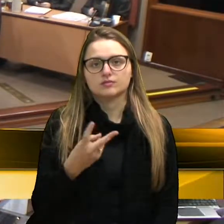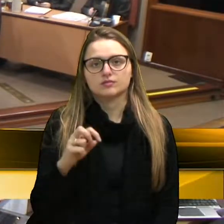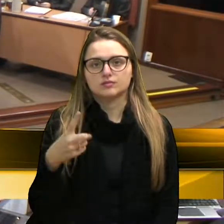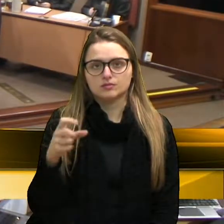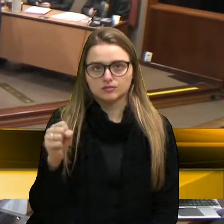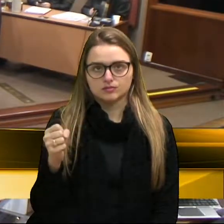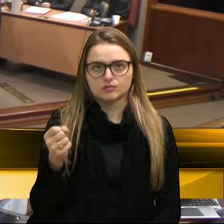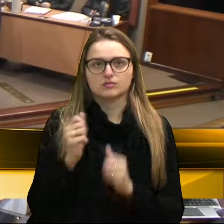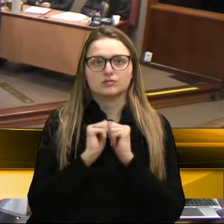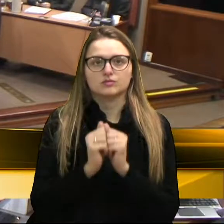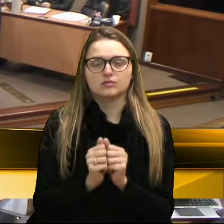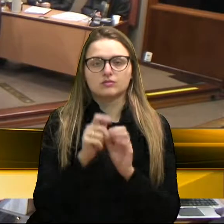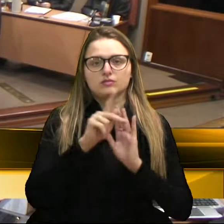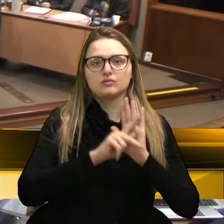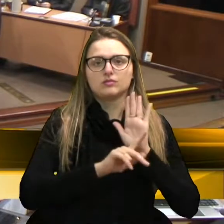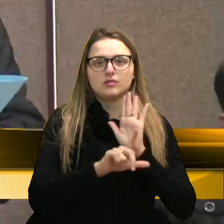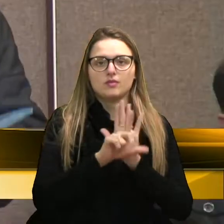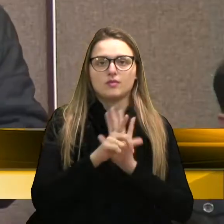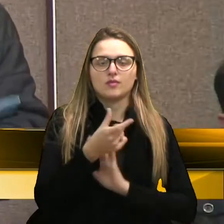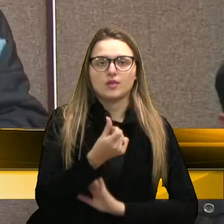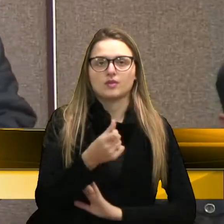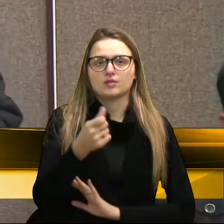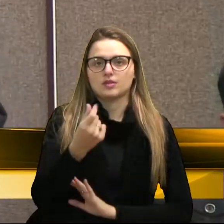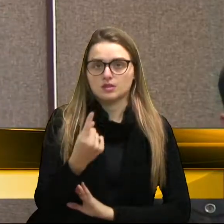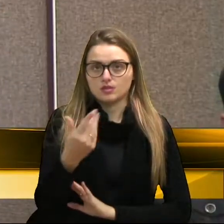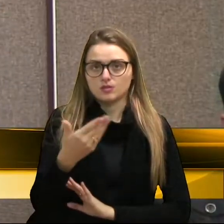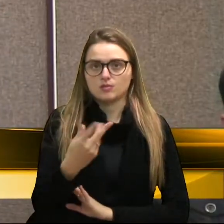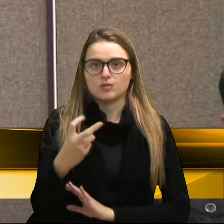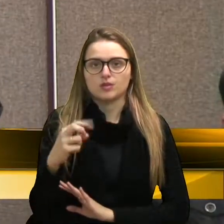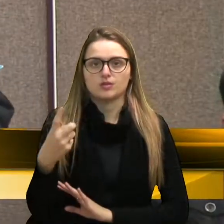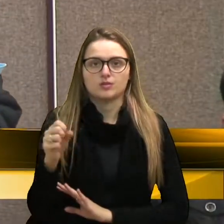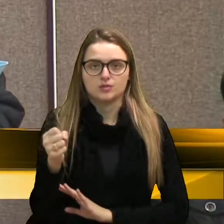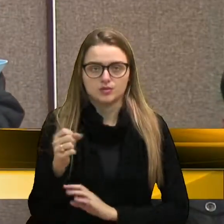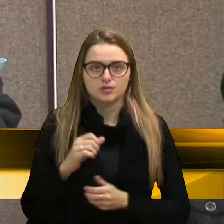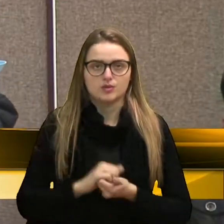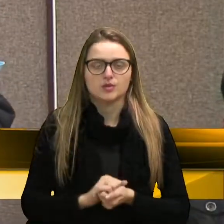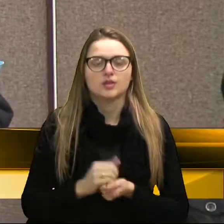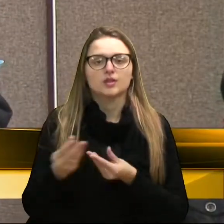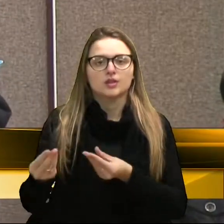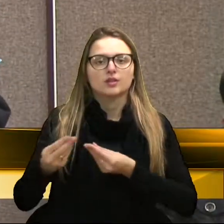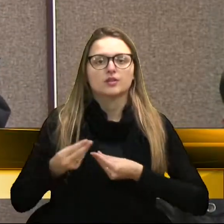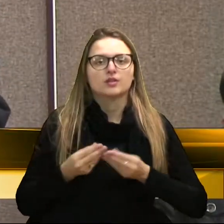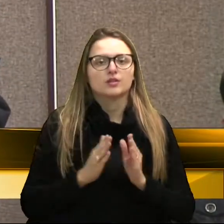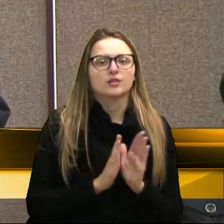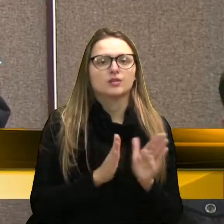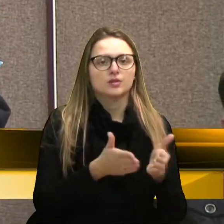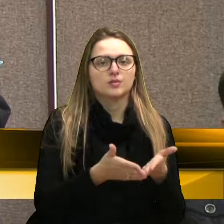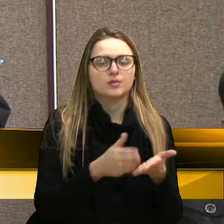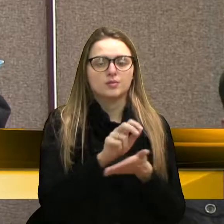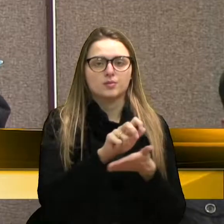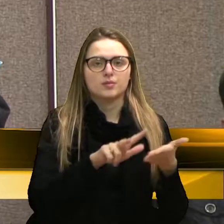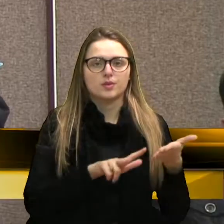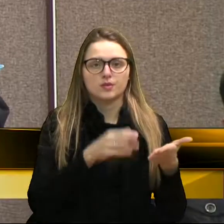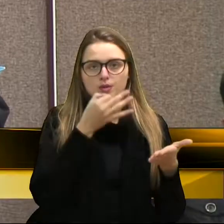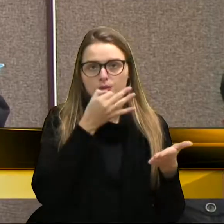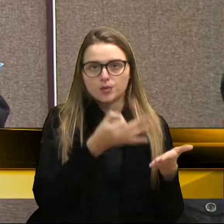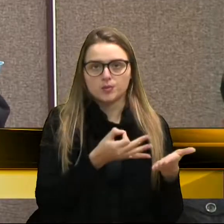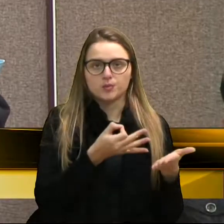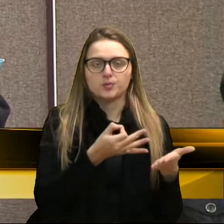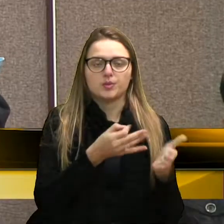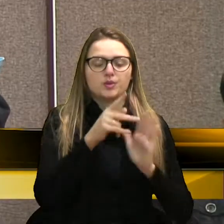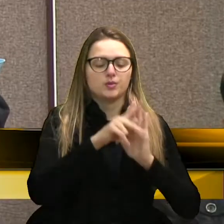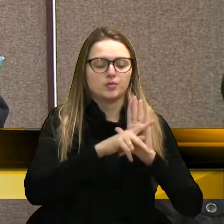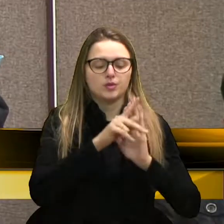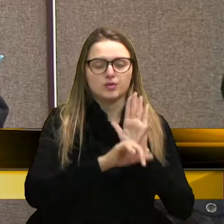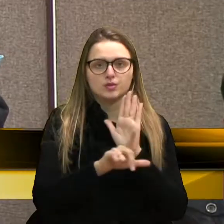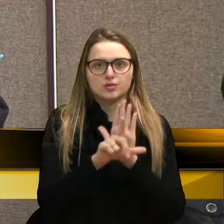76/2018, contendo o projeto de lei número 61/2018. Recebe esta comissão para análise e parecer o